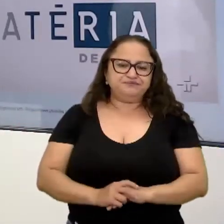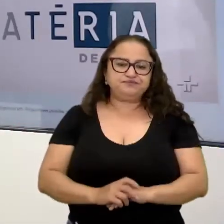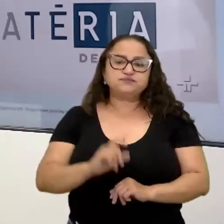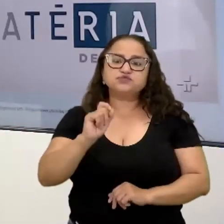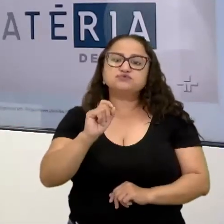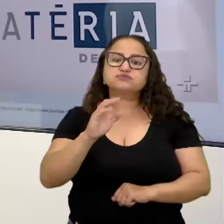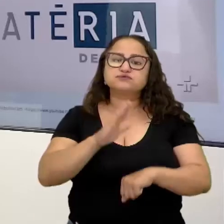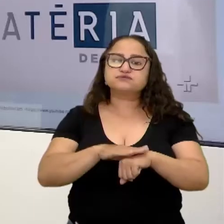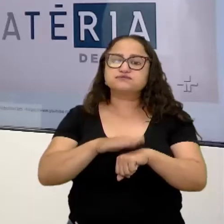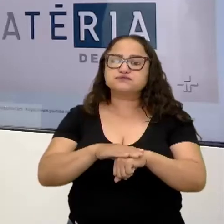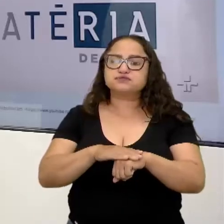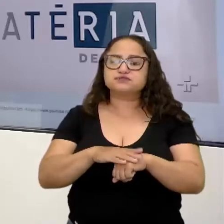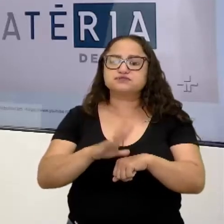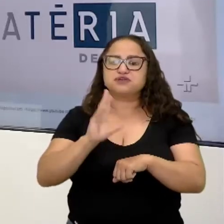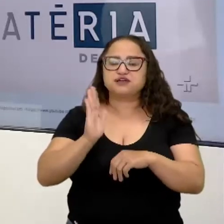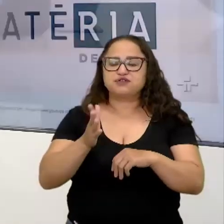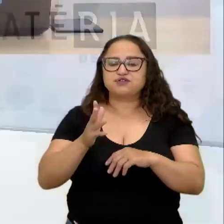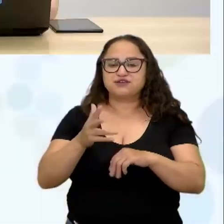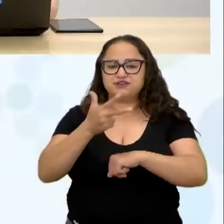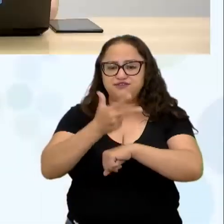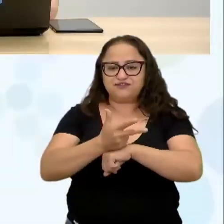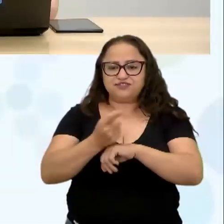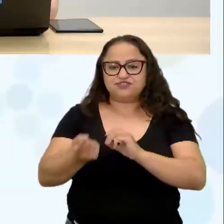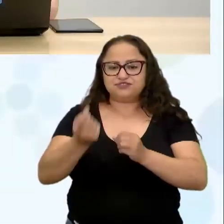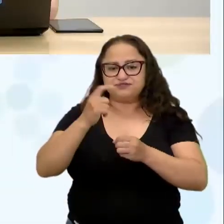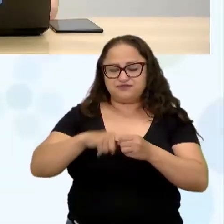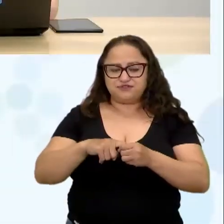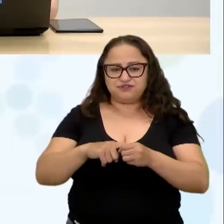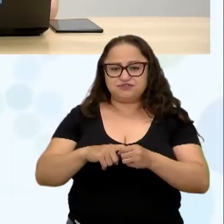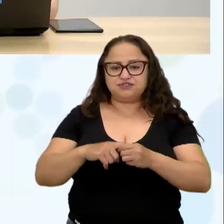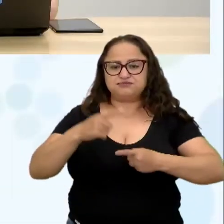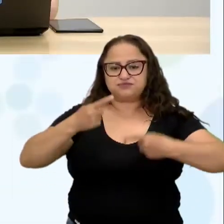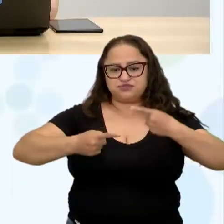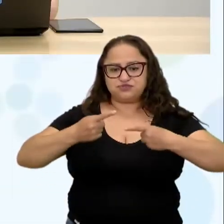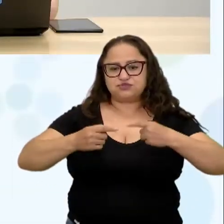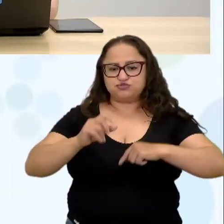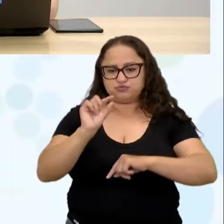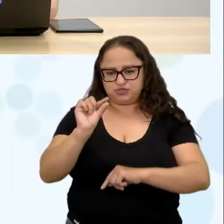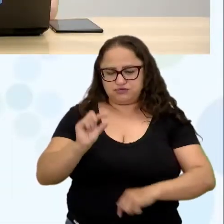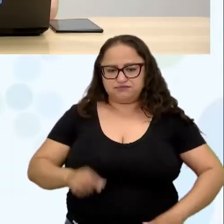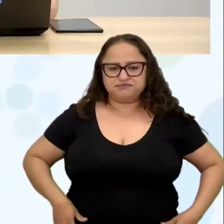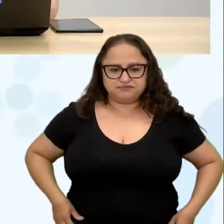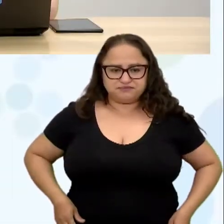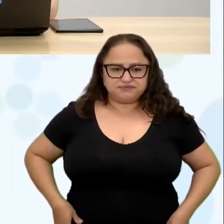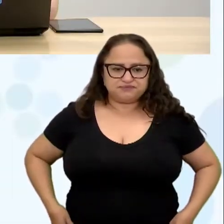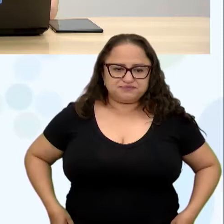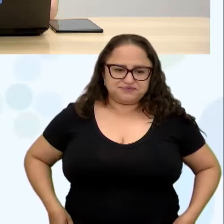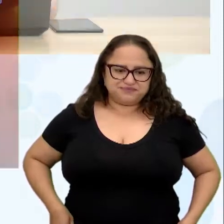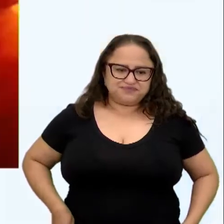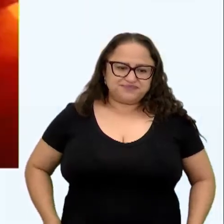desse satélite. E aí roda o videozinho, depois a gente volta aí para discutir um pouquinho, tá? Roda aí!